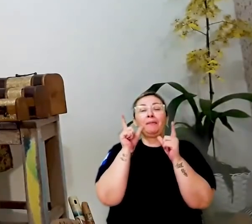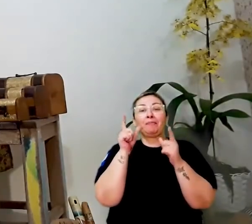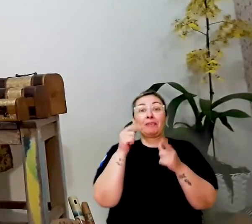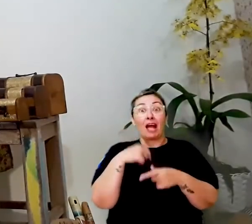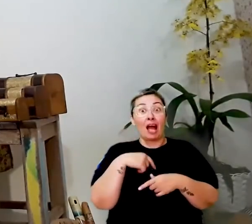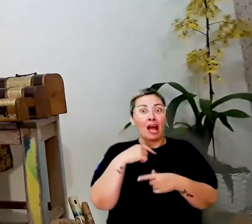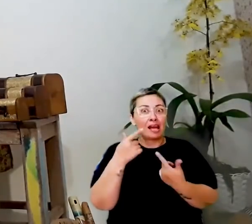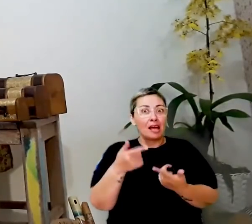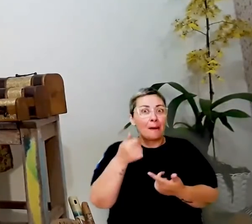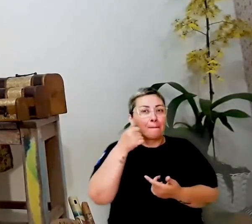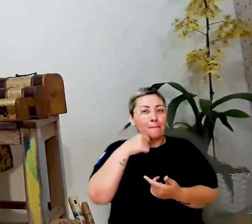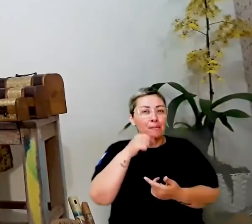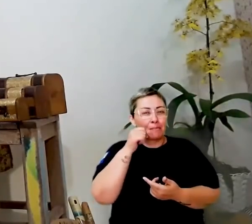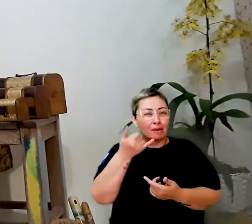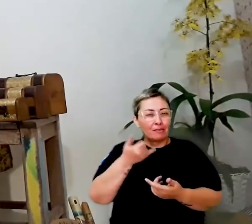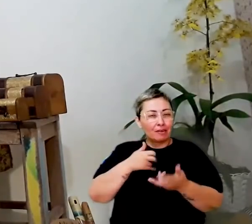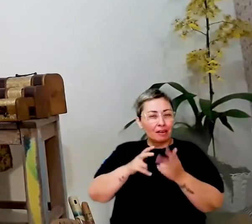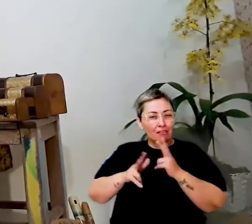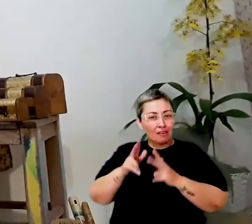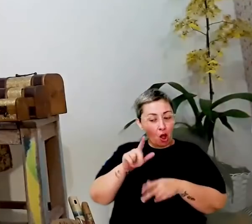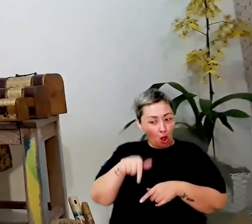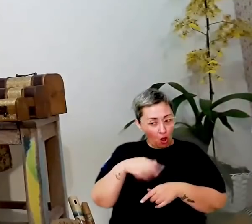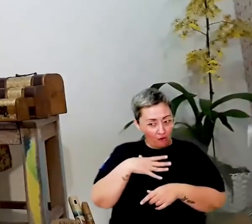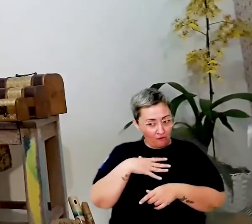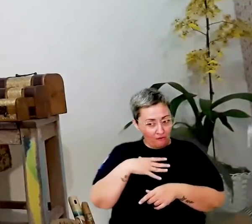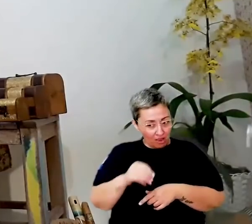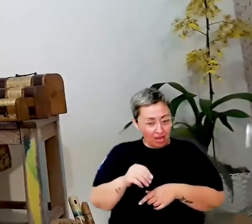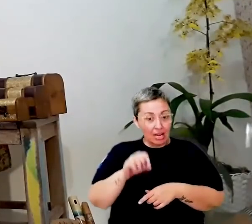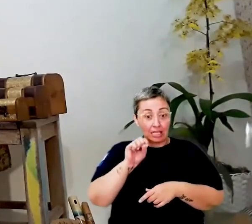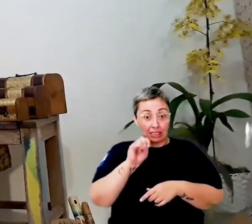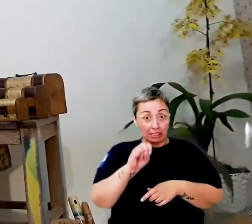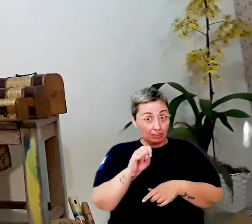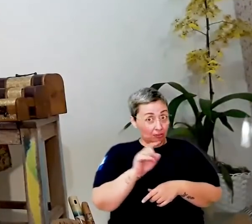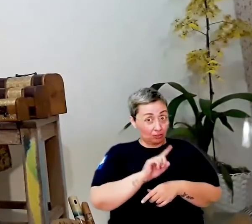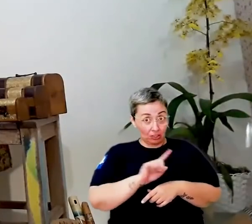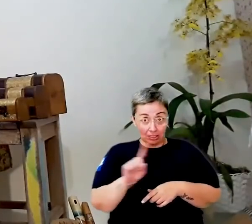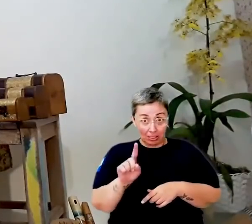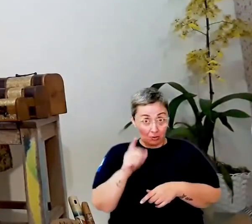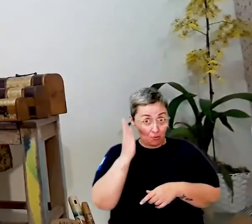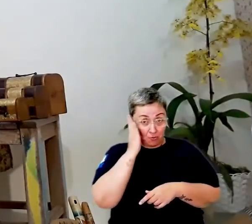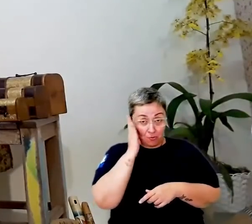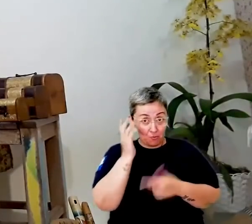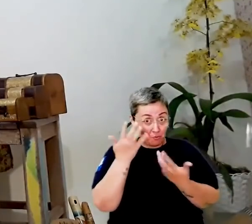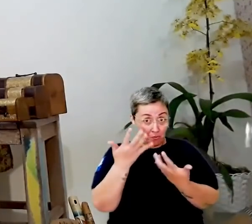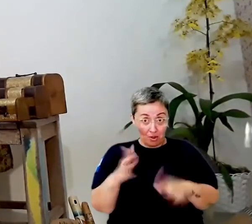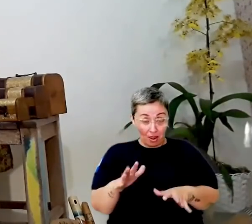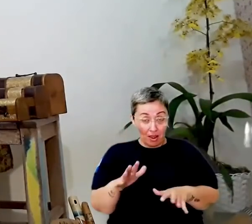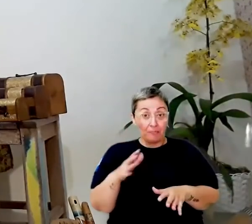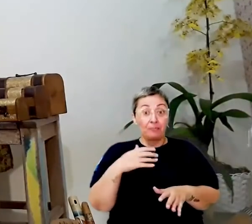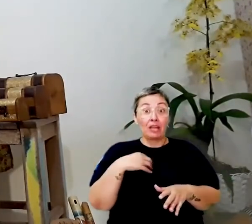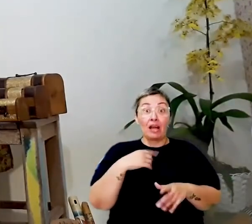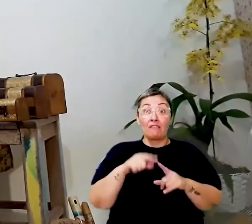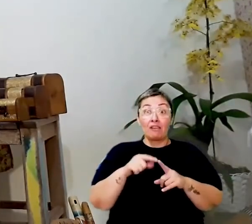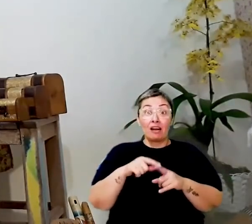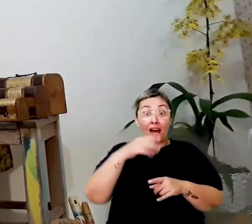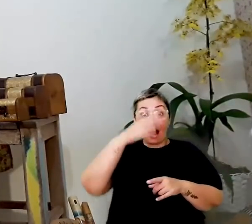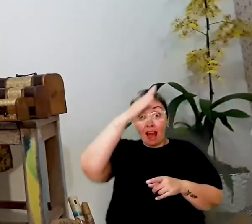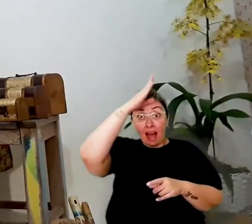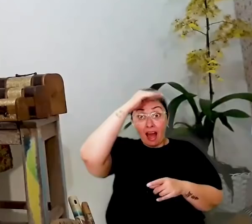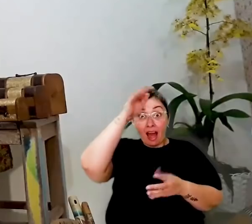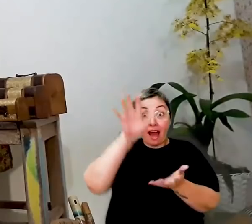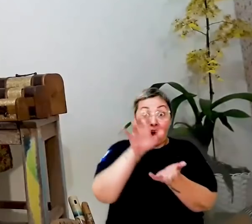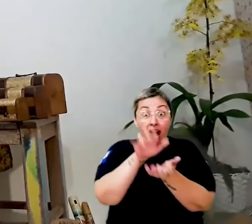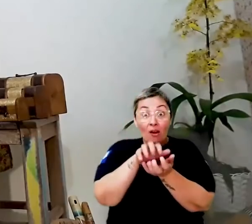Até que então mamãe dizia: filhinha, se você não dormir, a Cuca pode